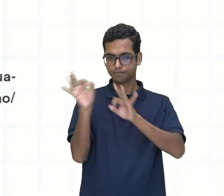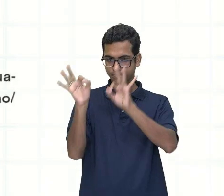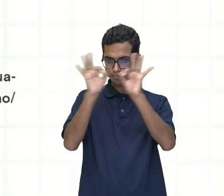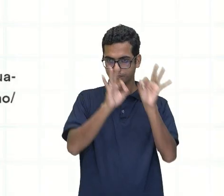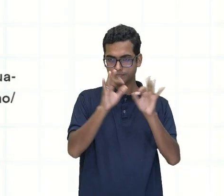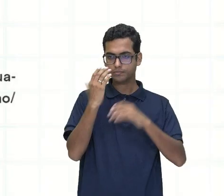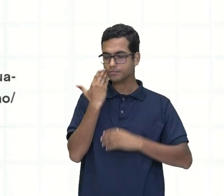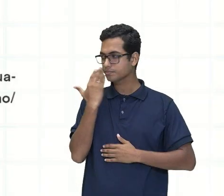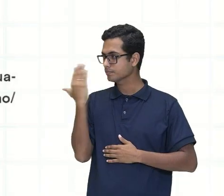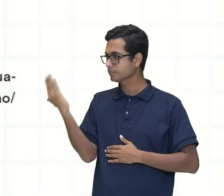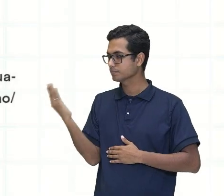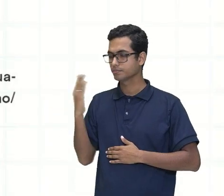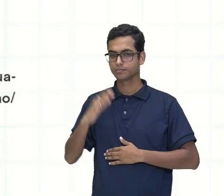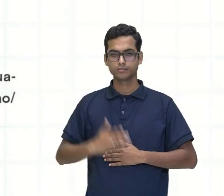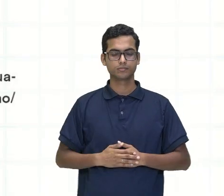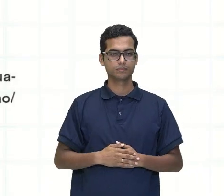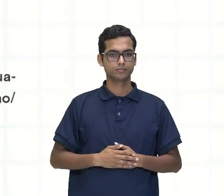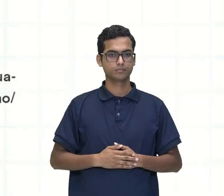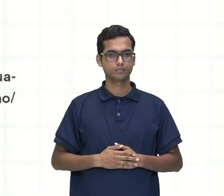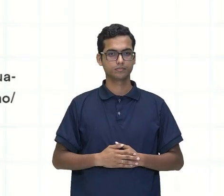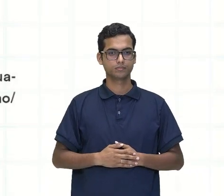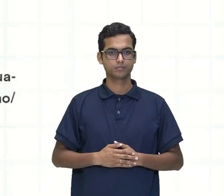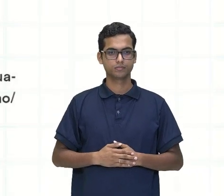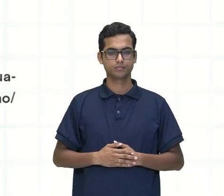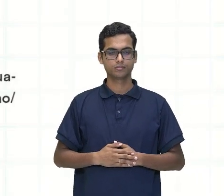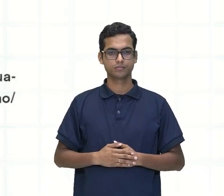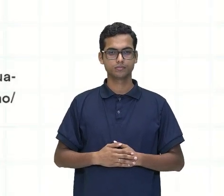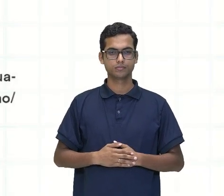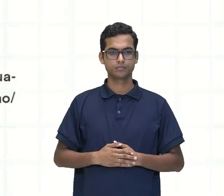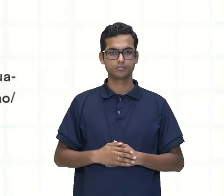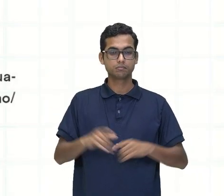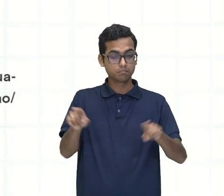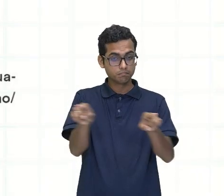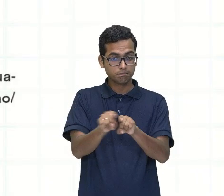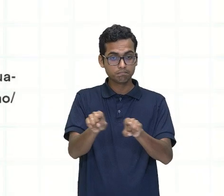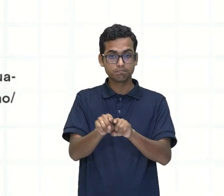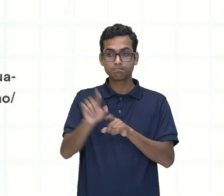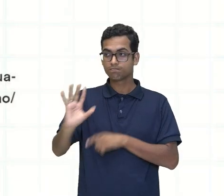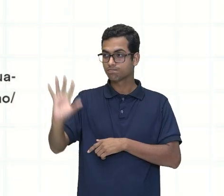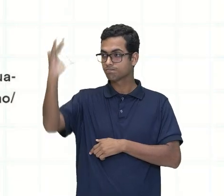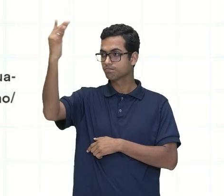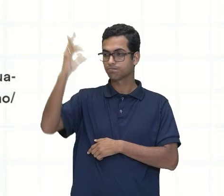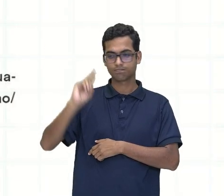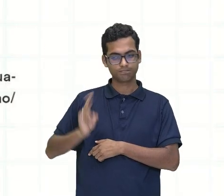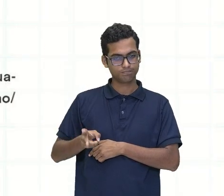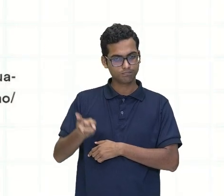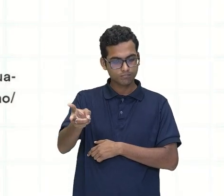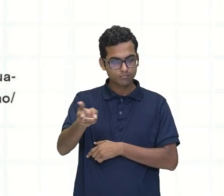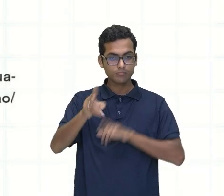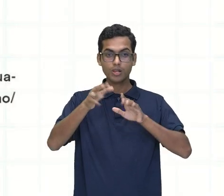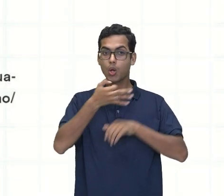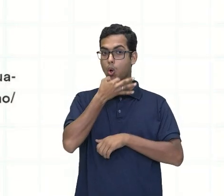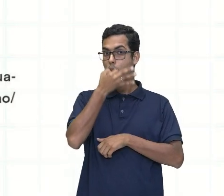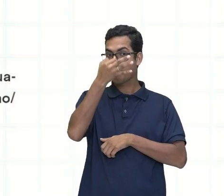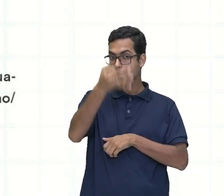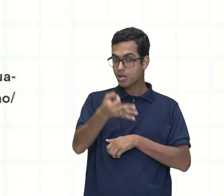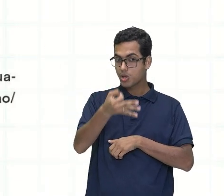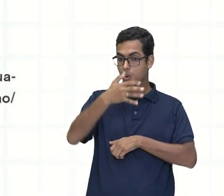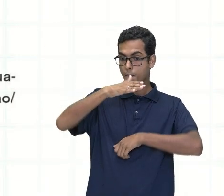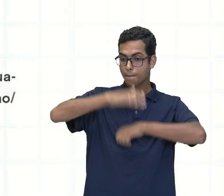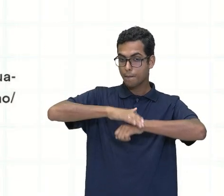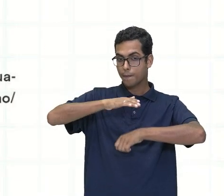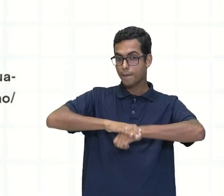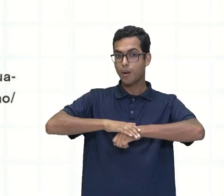fato ele vai ser o mesmo, mas a opinião a respeito deles são bem diferentes. Então, a opinião é que o